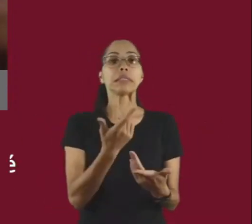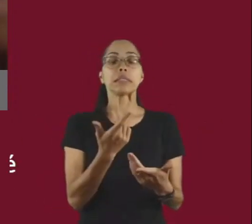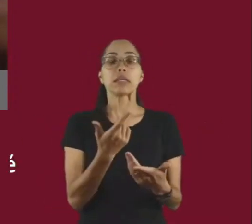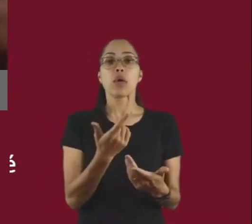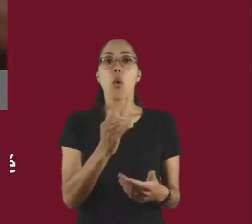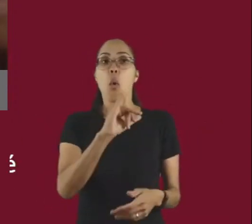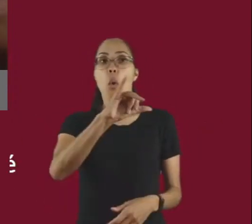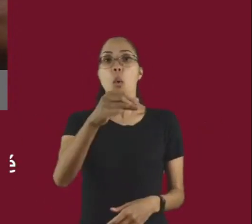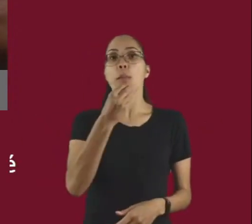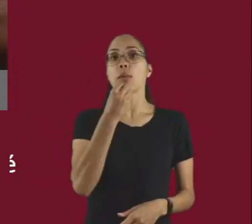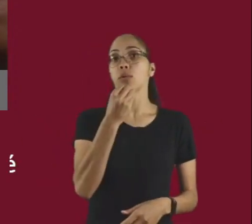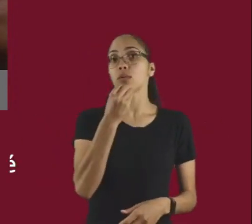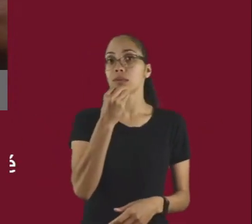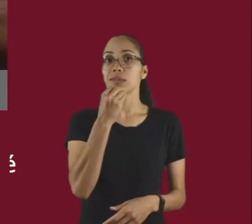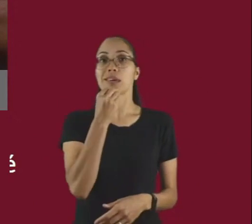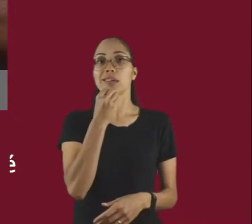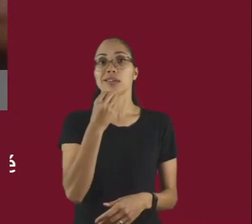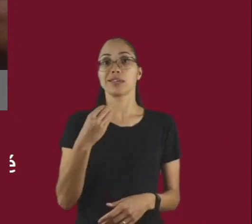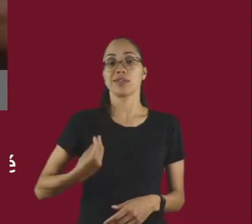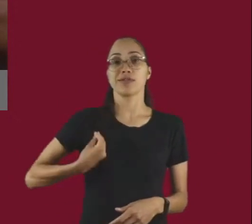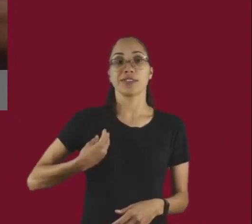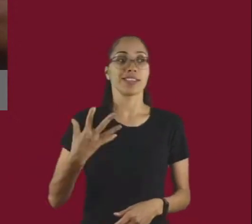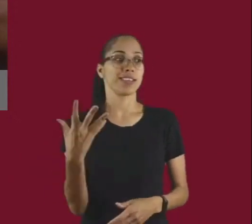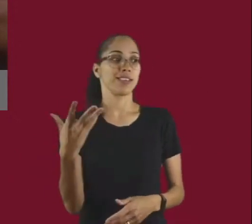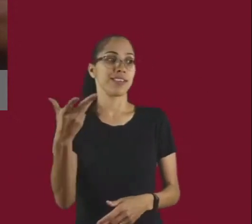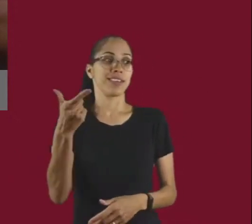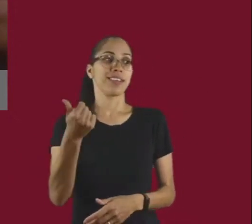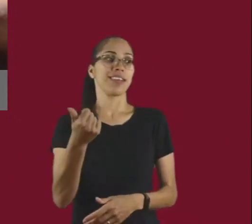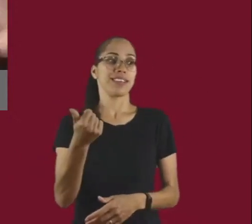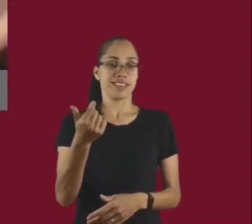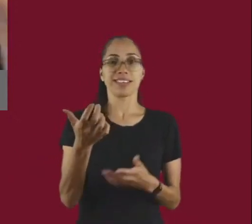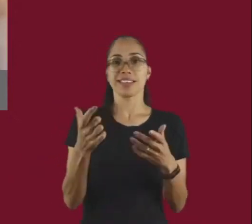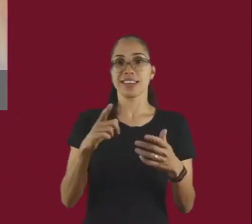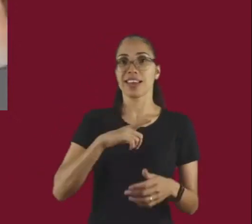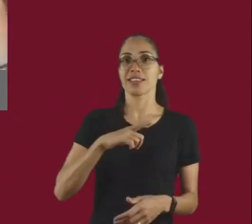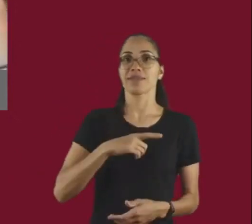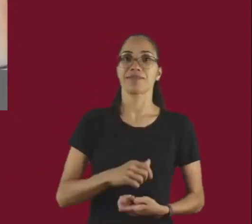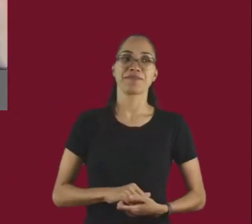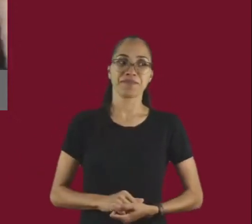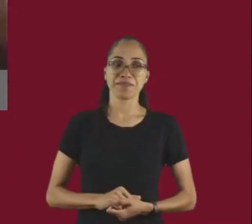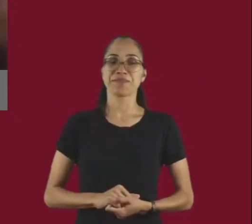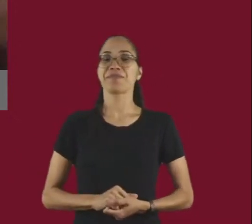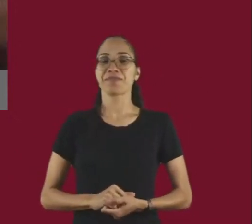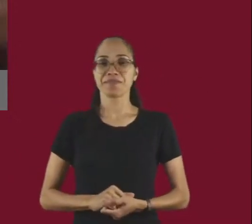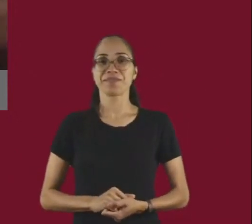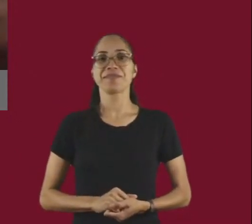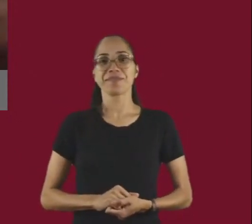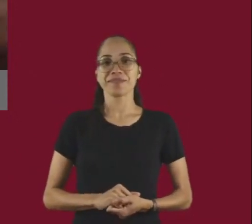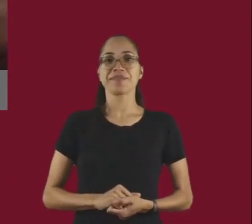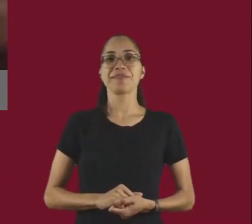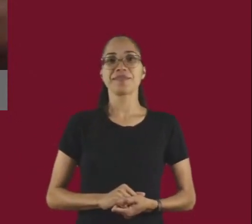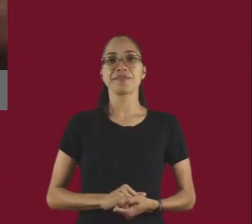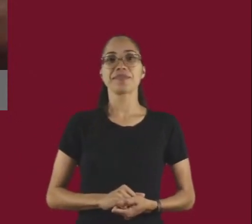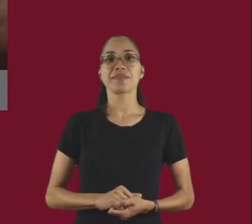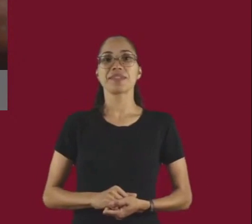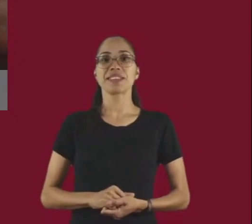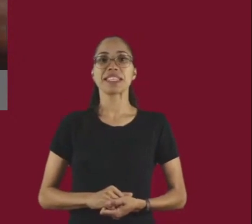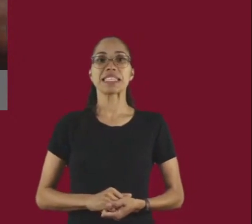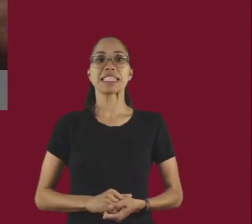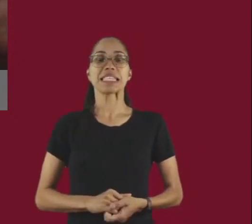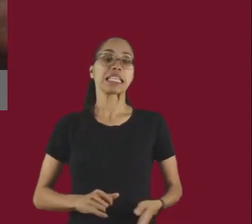de qualidade de vida nesse planeta em colapso. Né? Então, o centro não